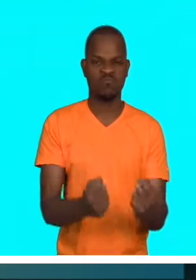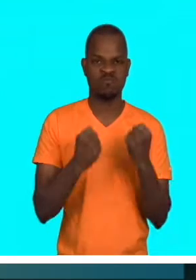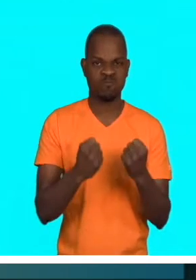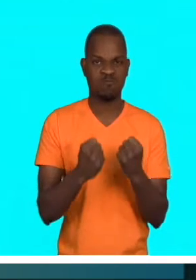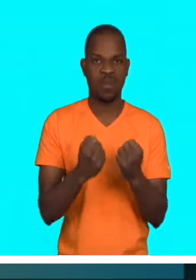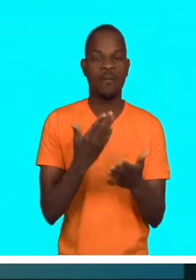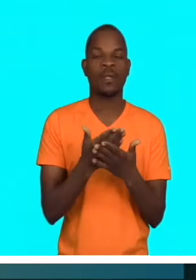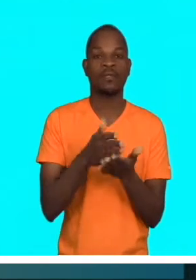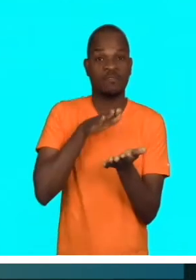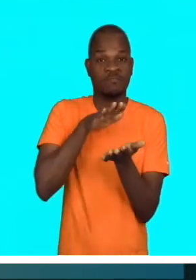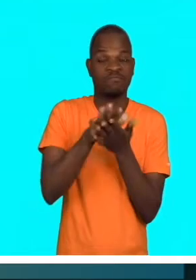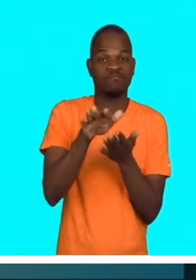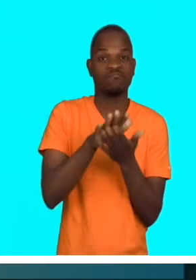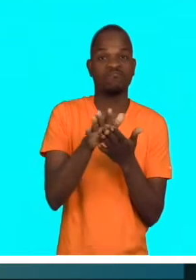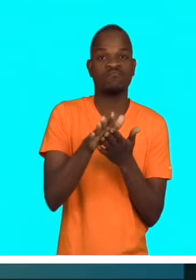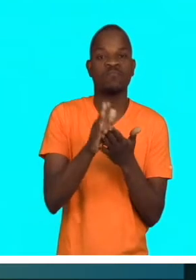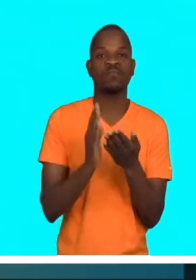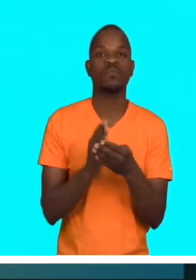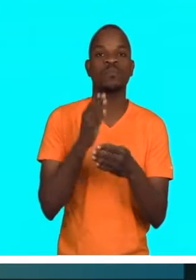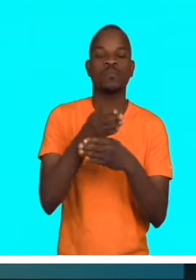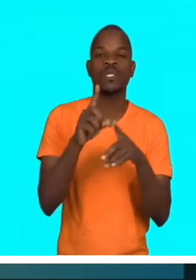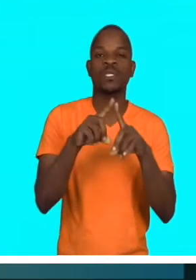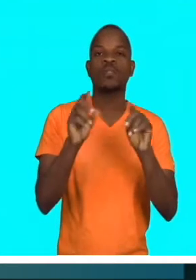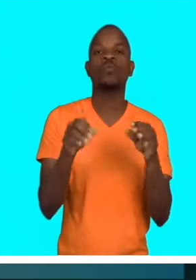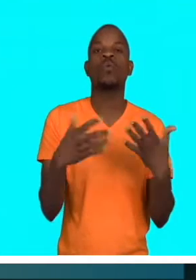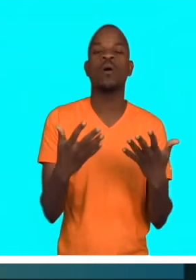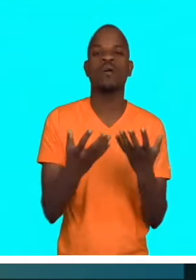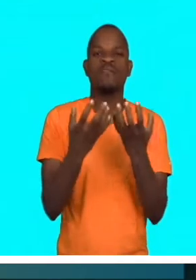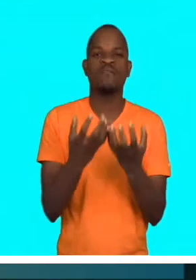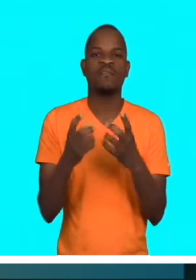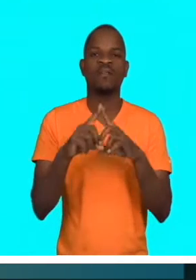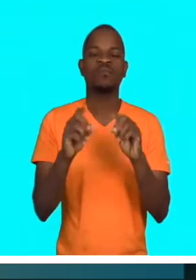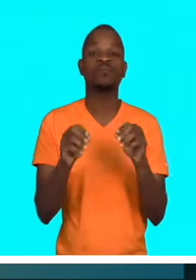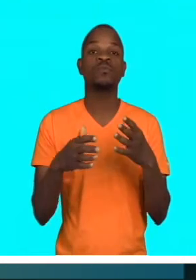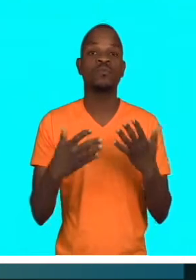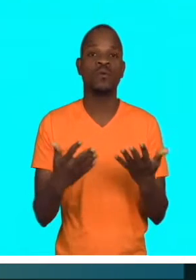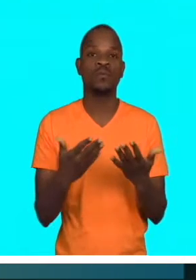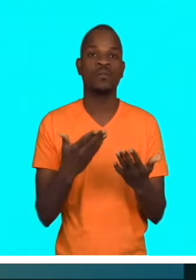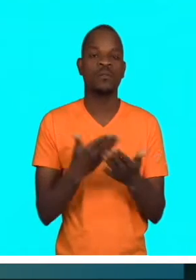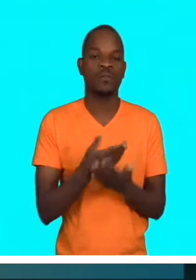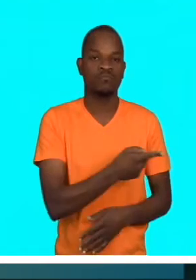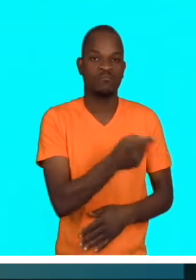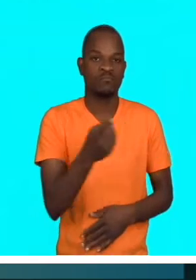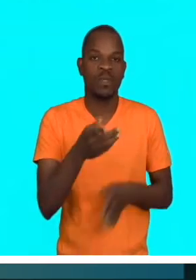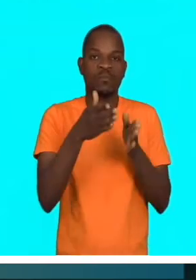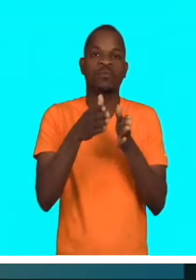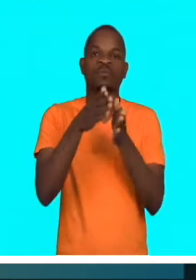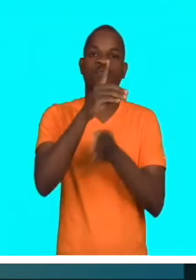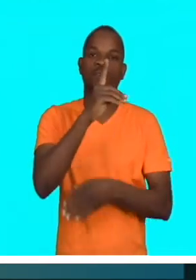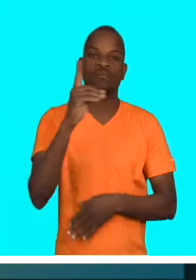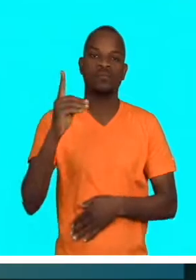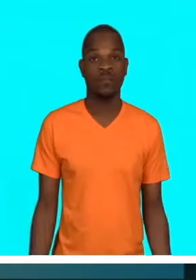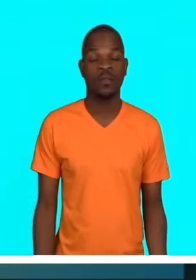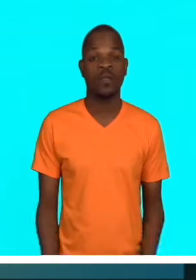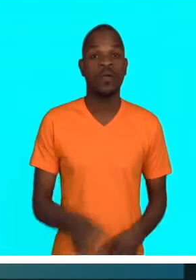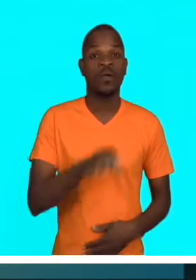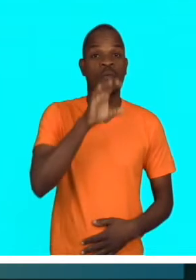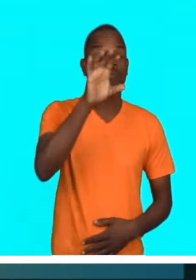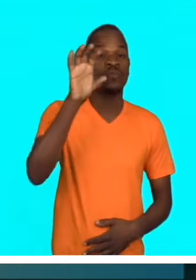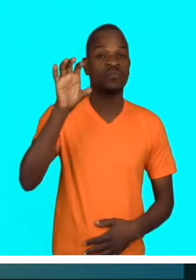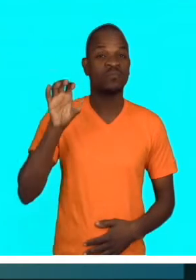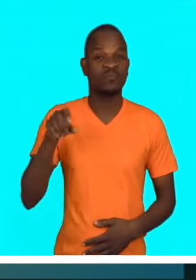muito forte para dizer o que tem avançado e o que falta avançar para as pessoas com deficiência em Moçambique.